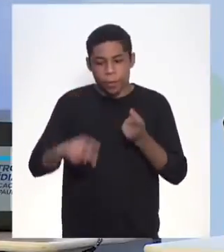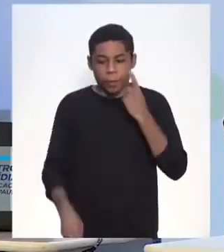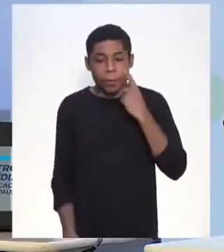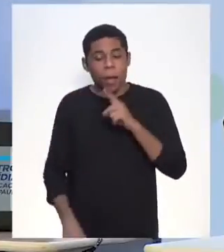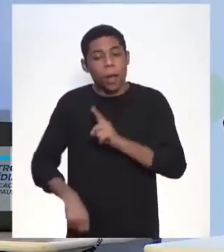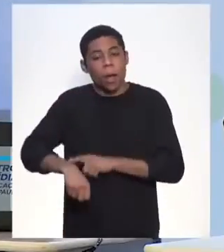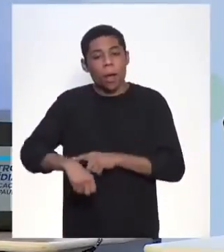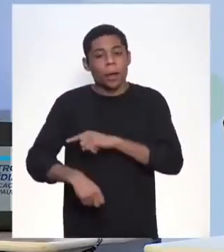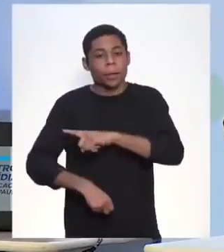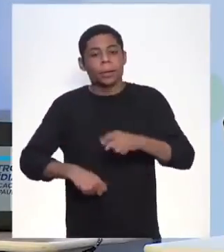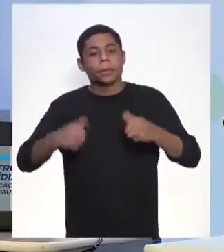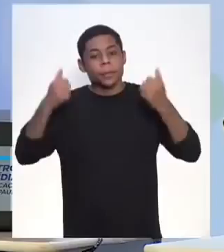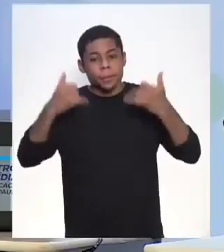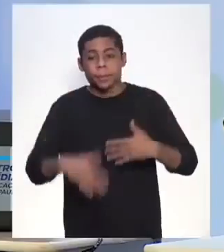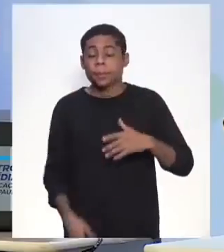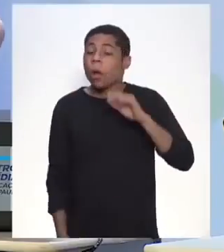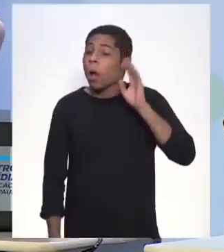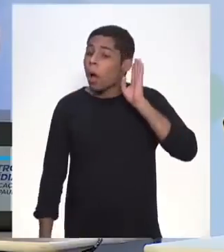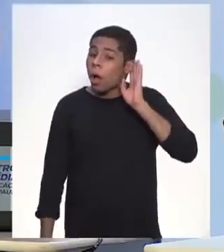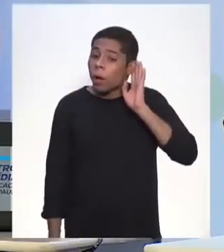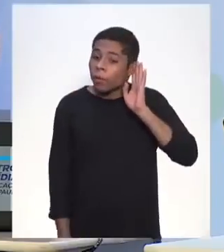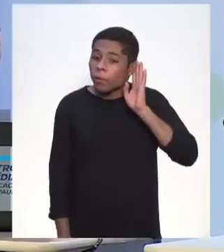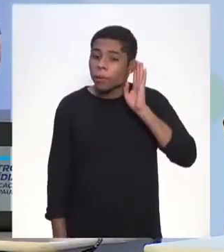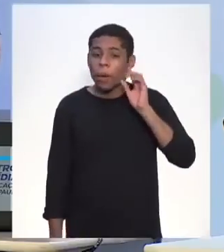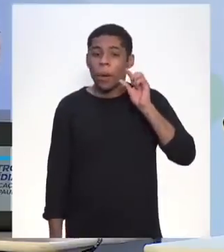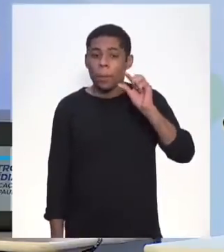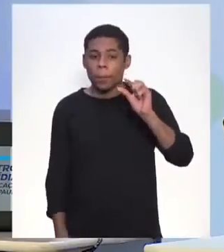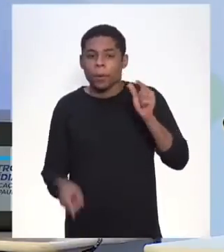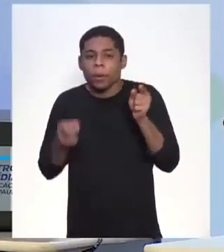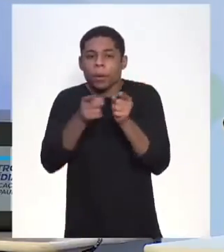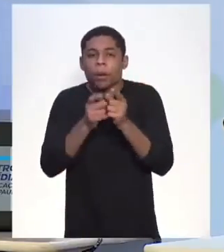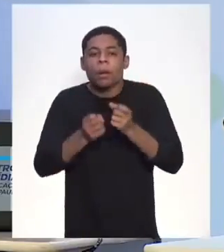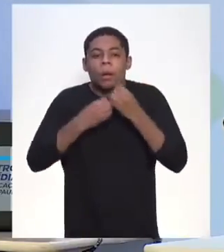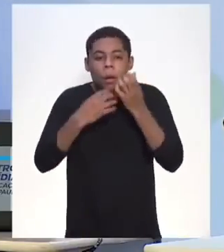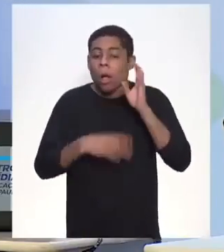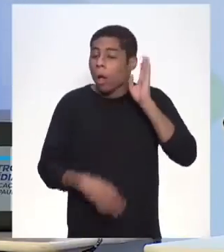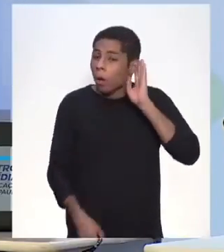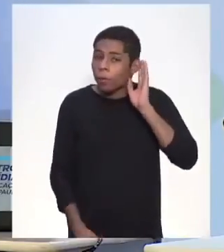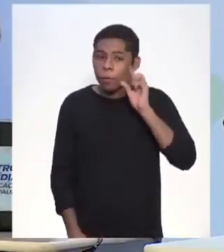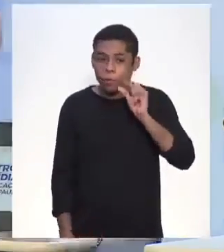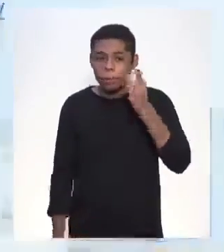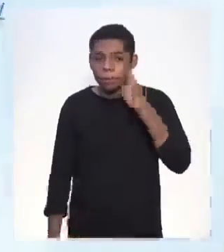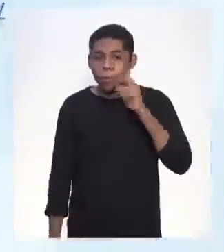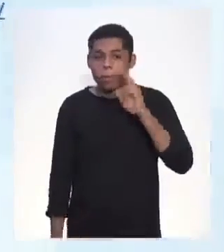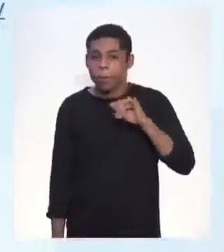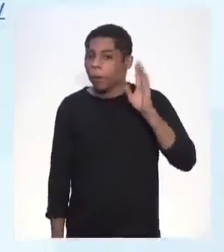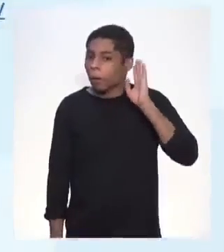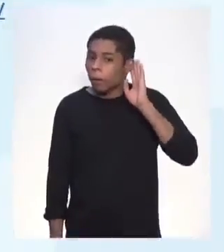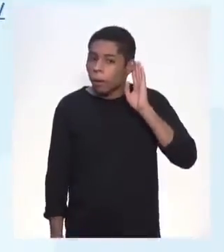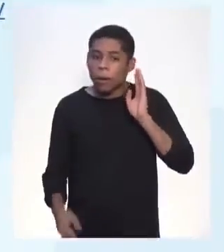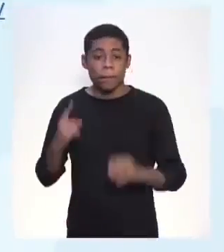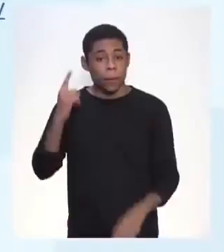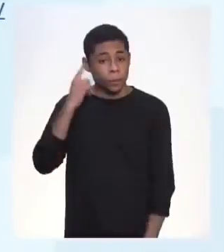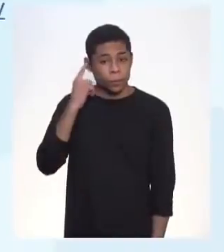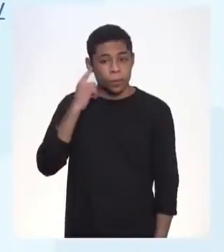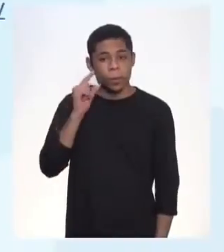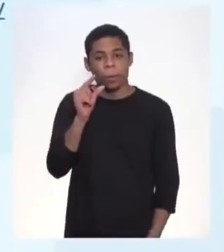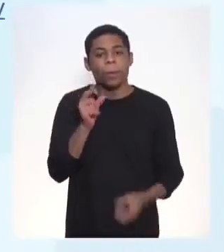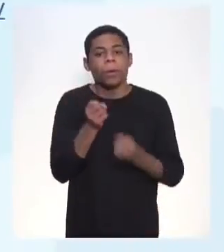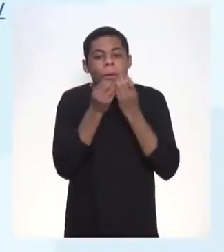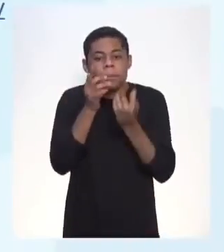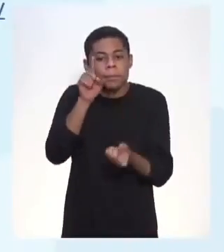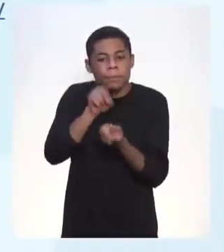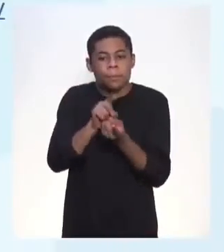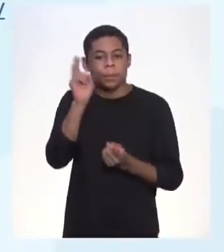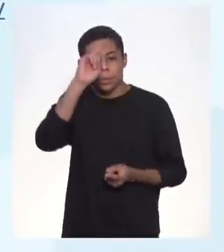gente ouvir aí uma parte de uma short story, tudo bem? Então a gente vai read and listen to a short